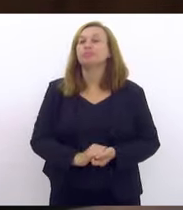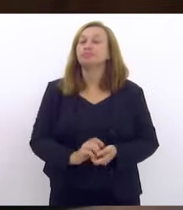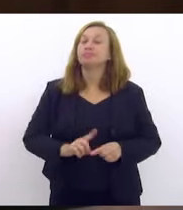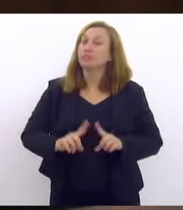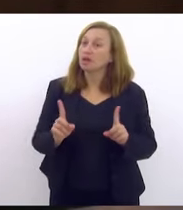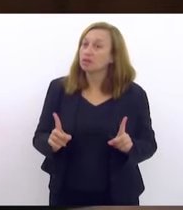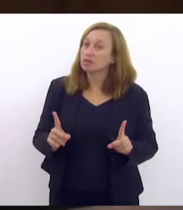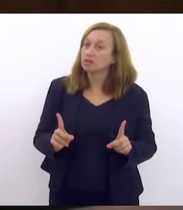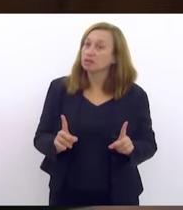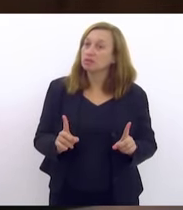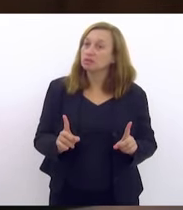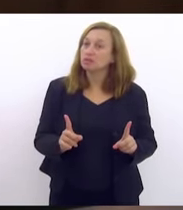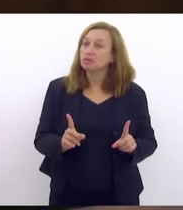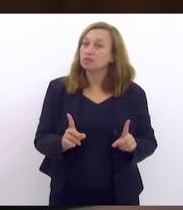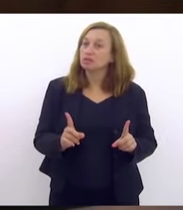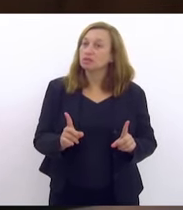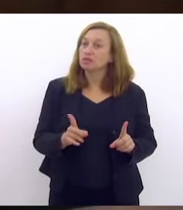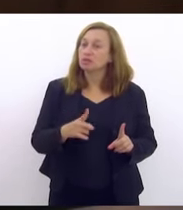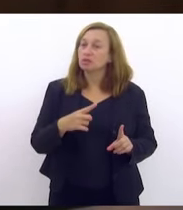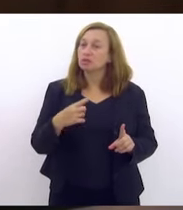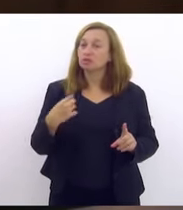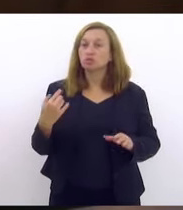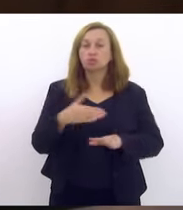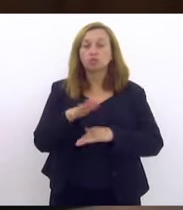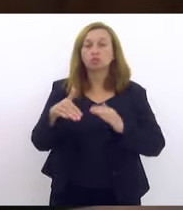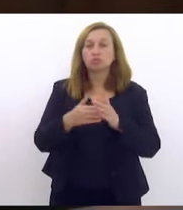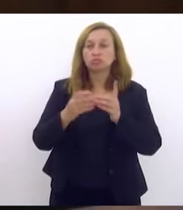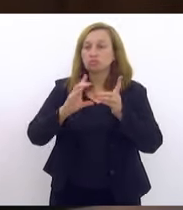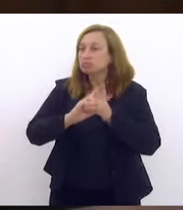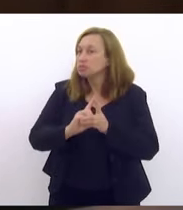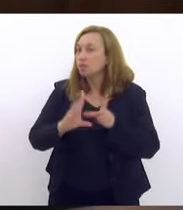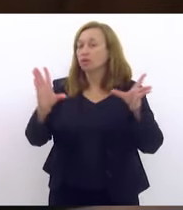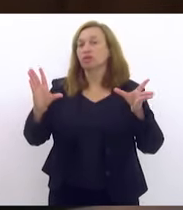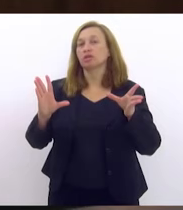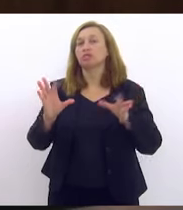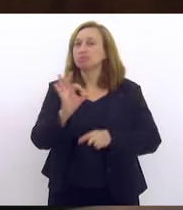nós estamos exercendo aqui todos a democracia, está correto, é isso daí.